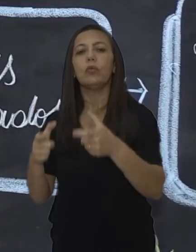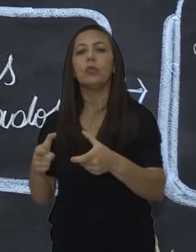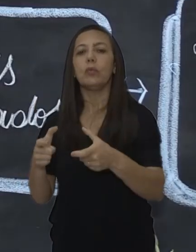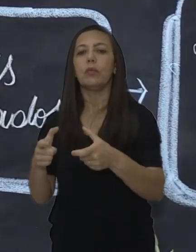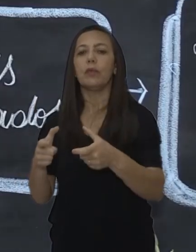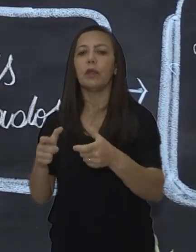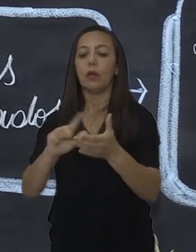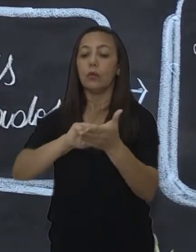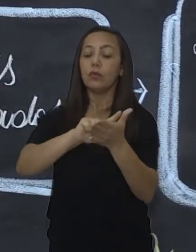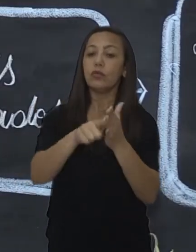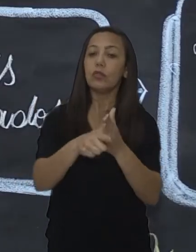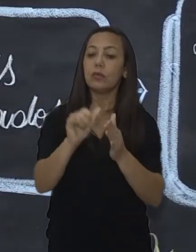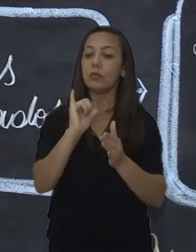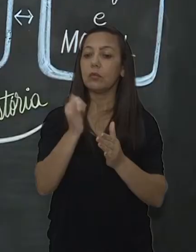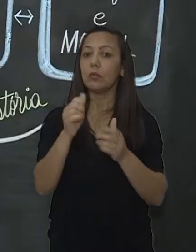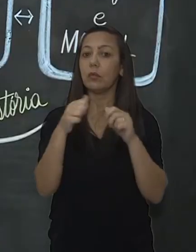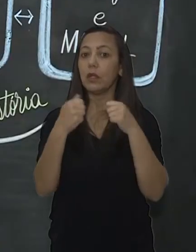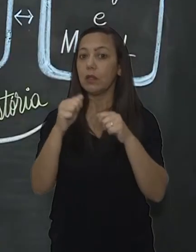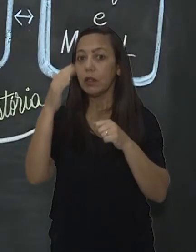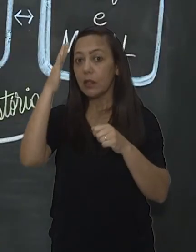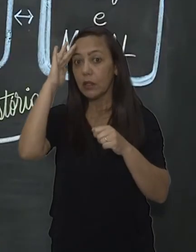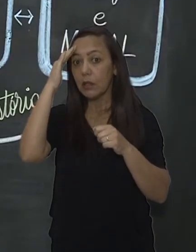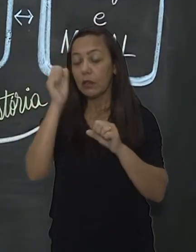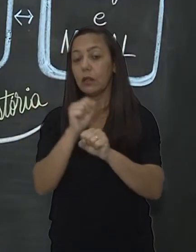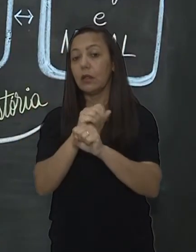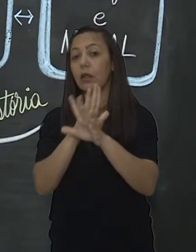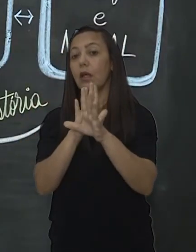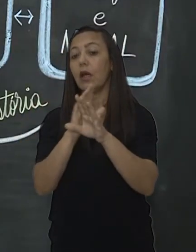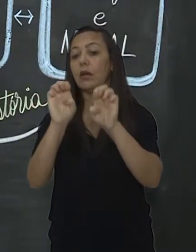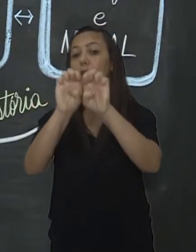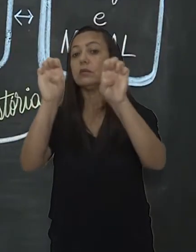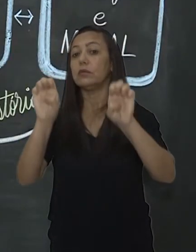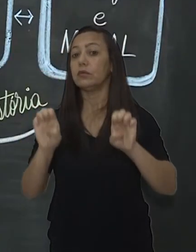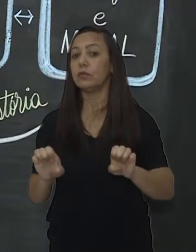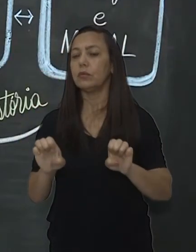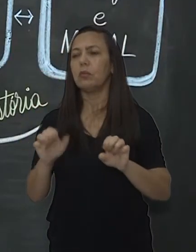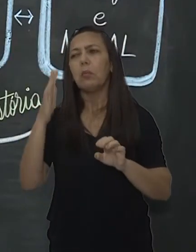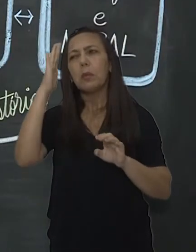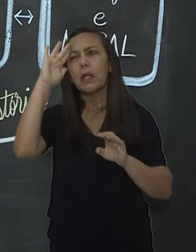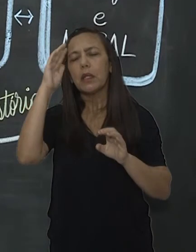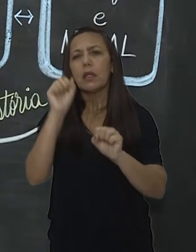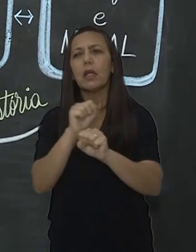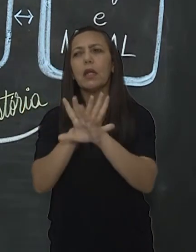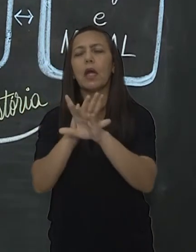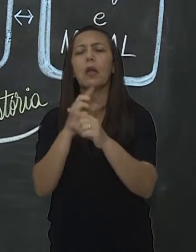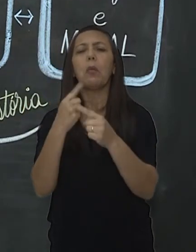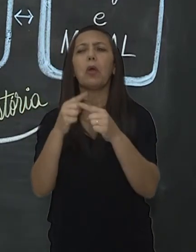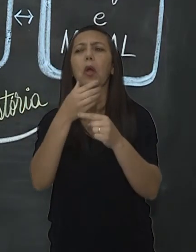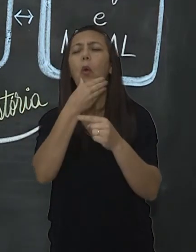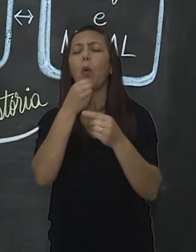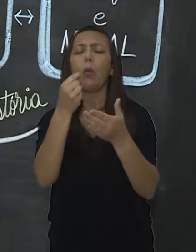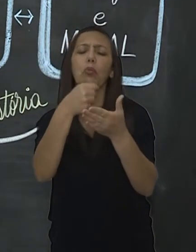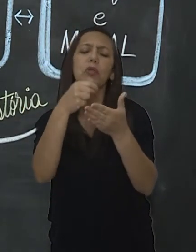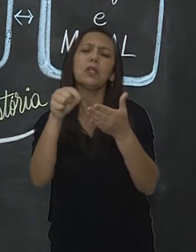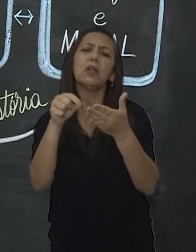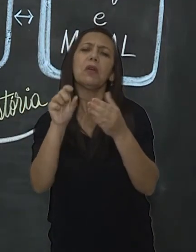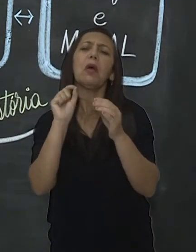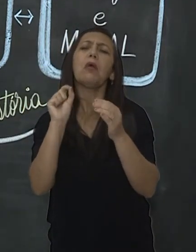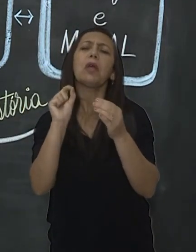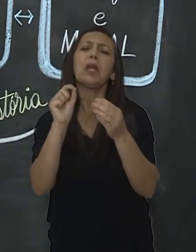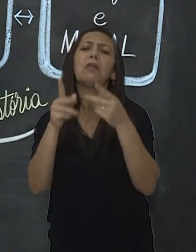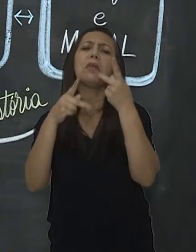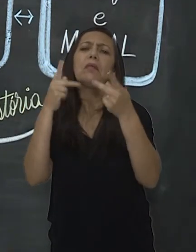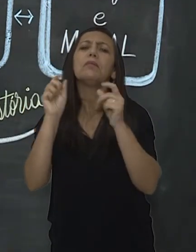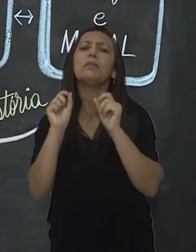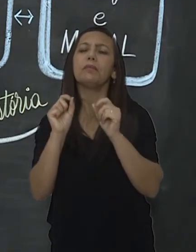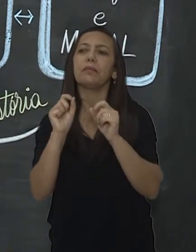fato, os gêneros narrativos exigem da gente uma compreensão estrutural até para entender qual foi a lógica que aquele escritor, aquele narrador utilizou. No caso da